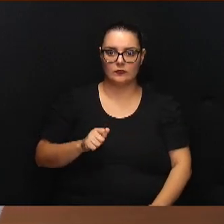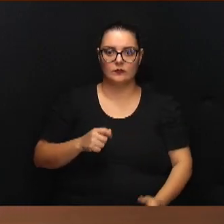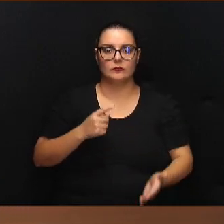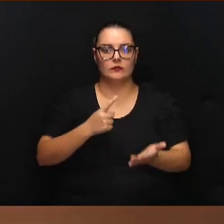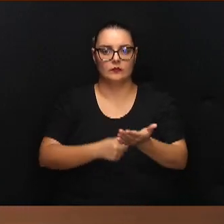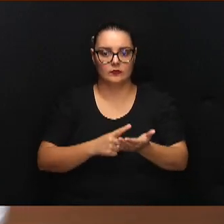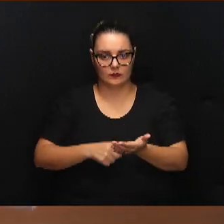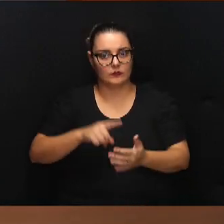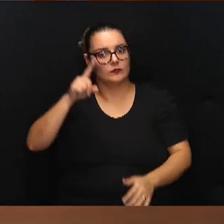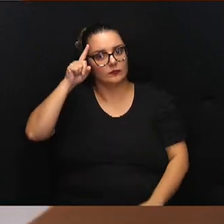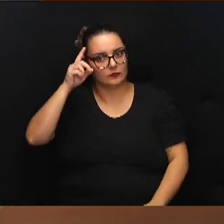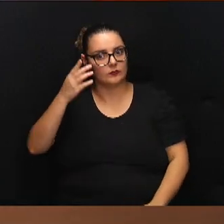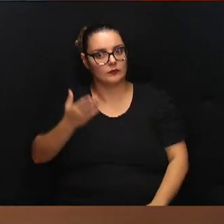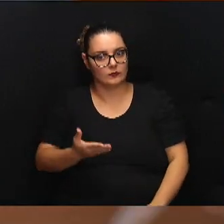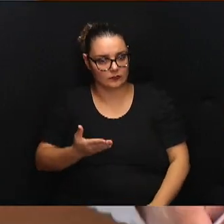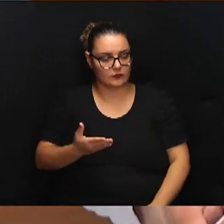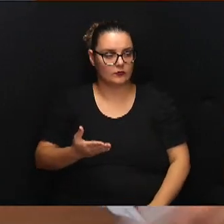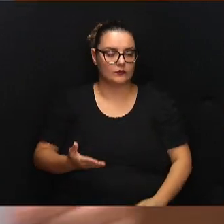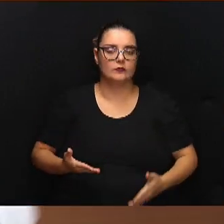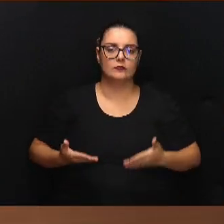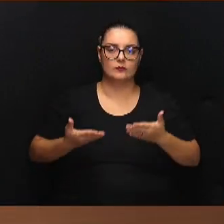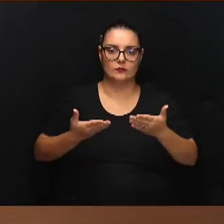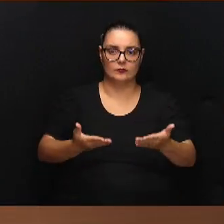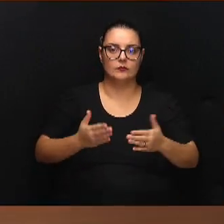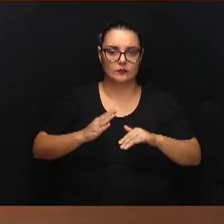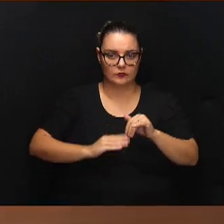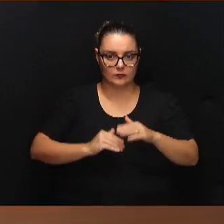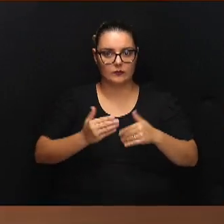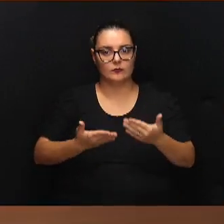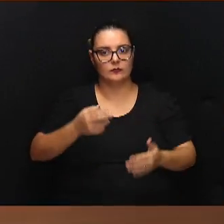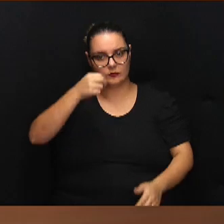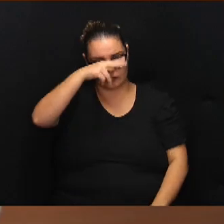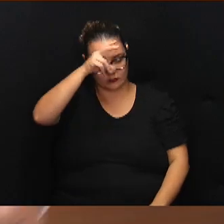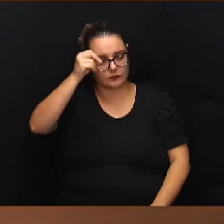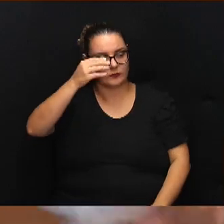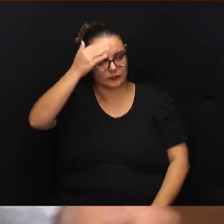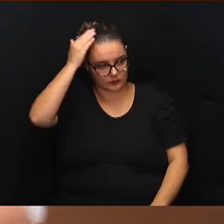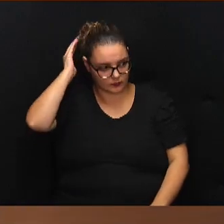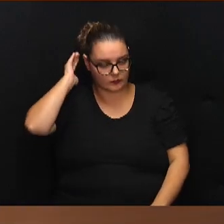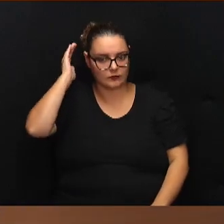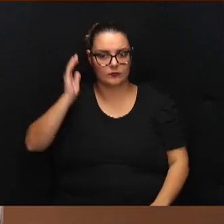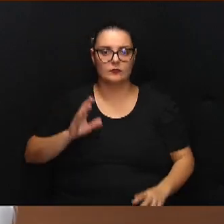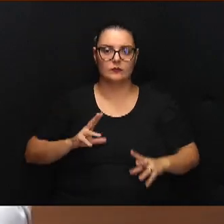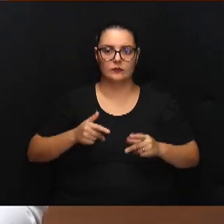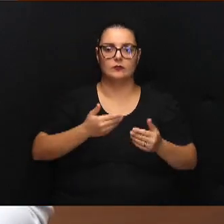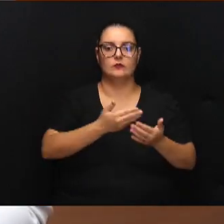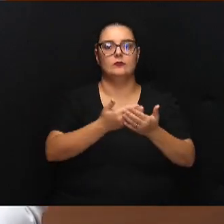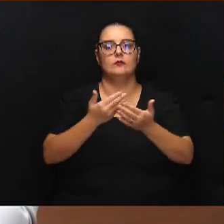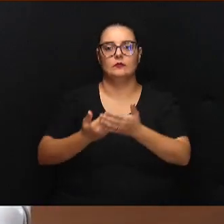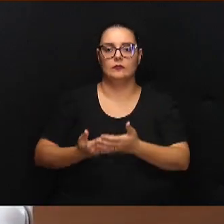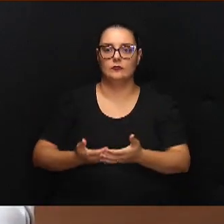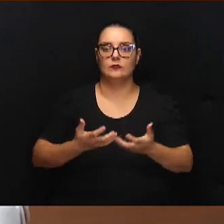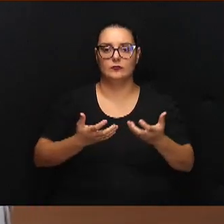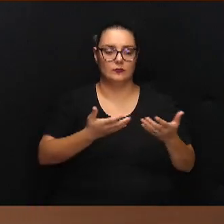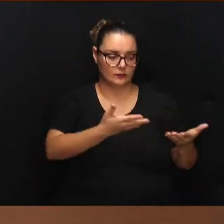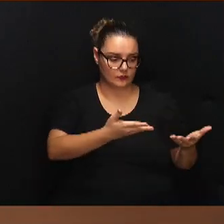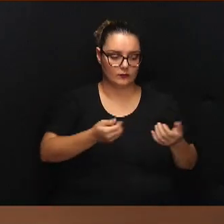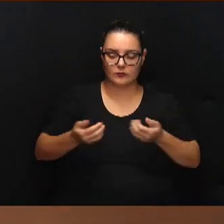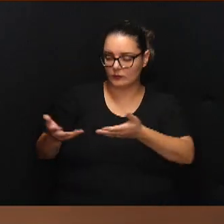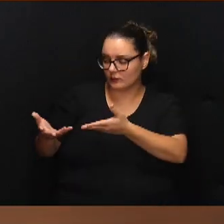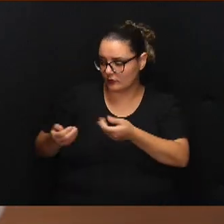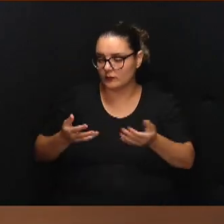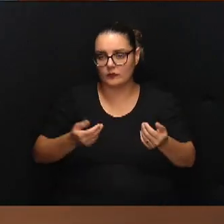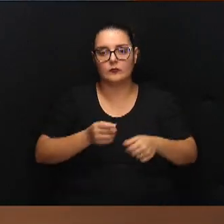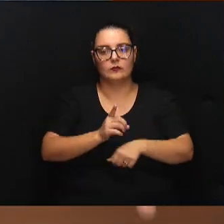uma data para a gente entregar em mãos para o prefeito Dário, tá? Todo esse estudo. Gostaria de convidá-las, todos, e o